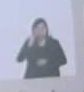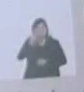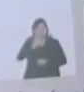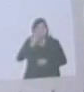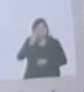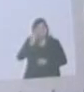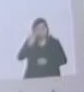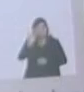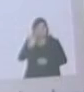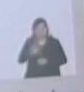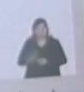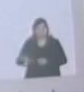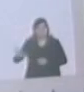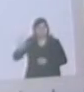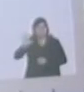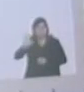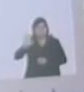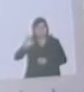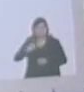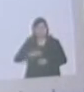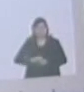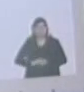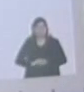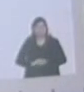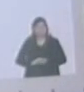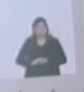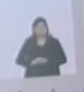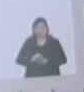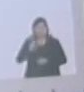acessar o site do TSE que é